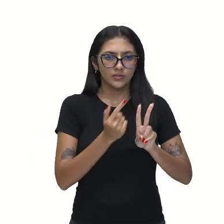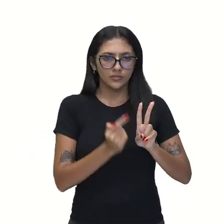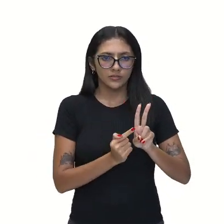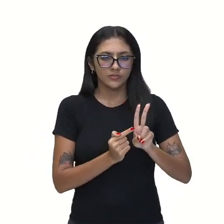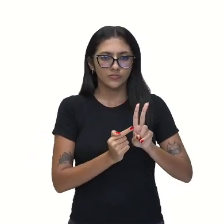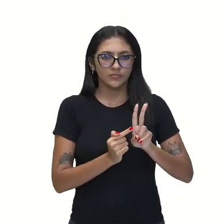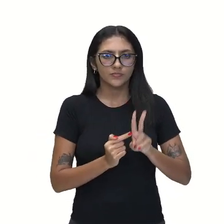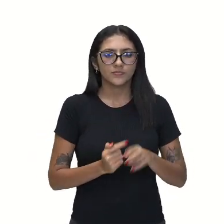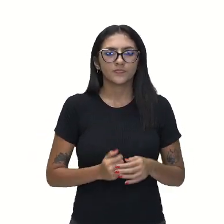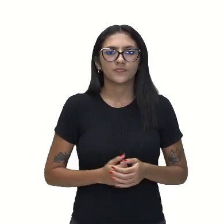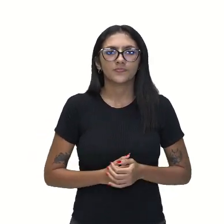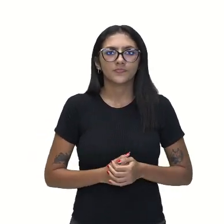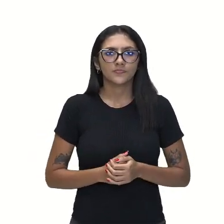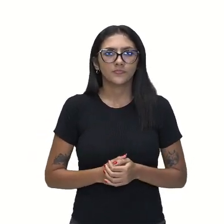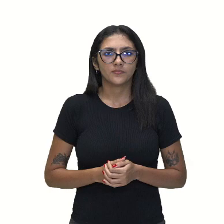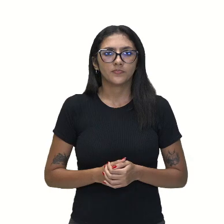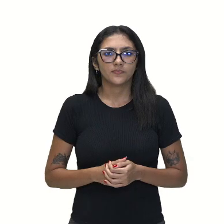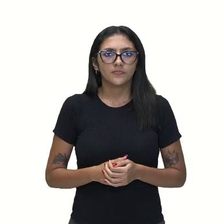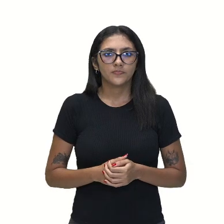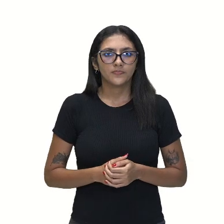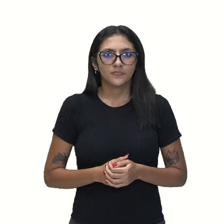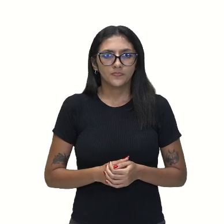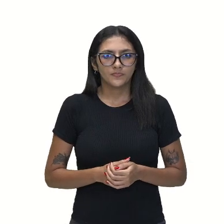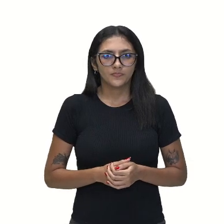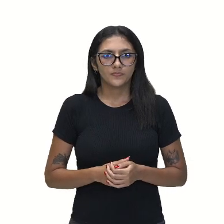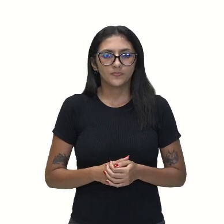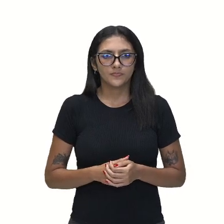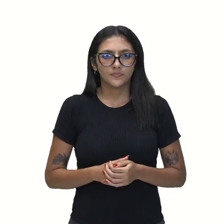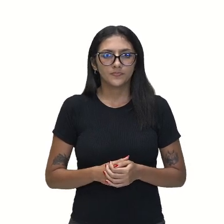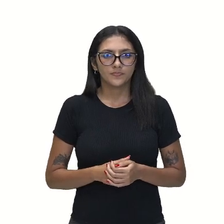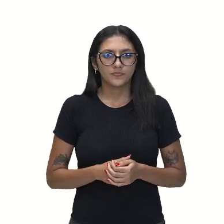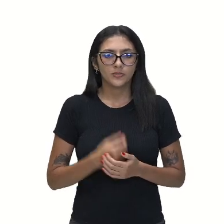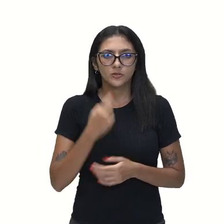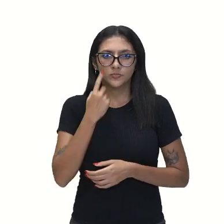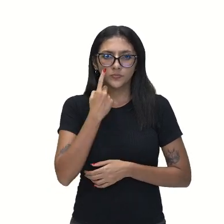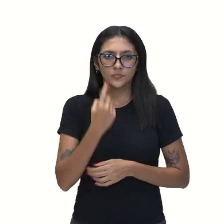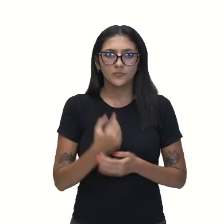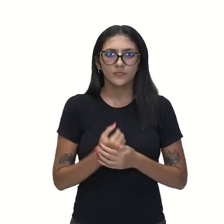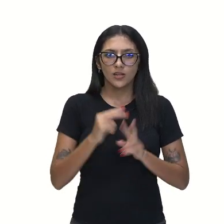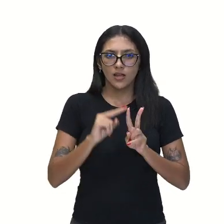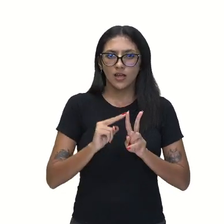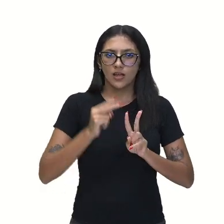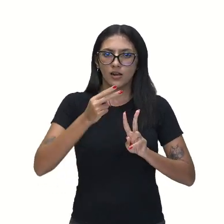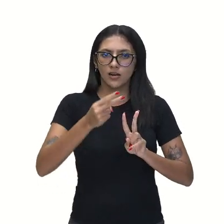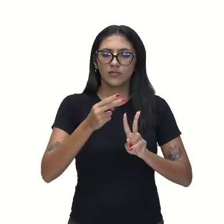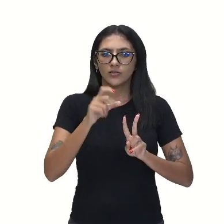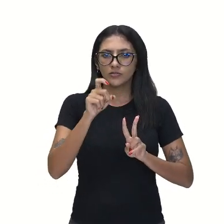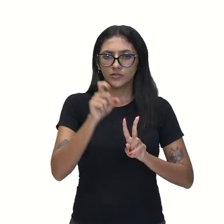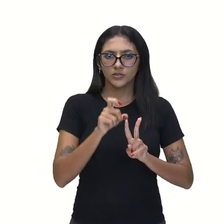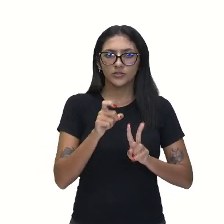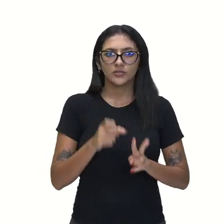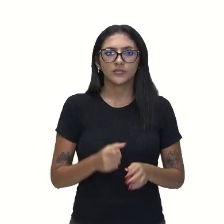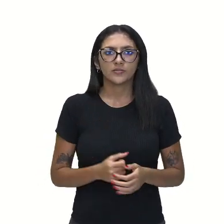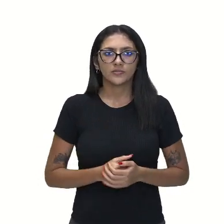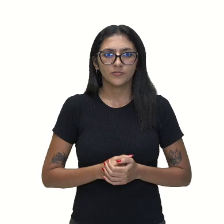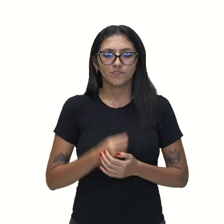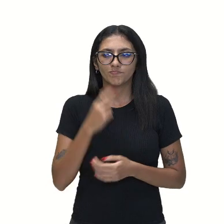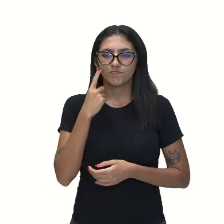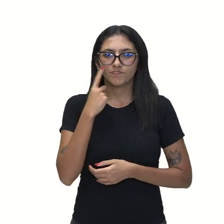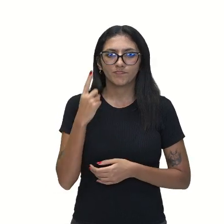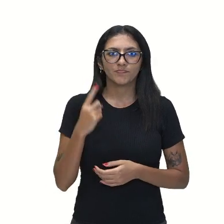7, tá? Aí isso aqui vai ser elevado a x. Então, elevado